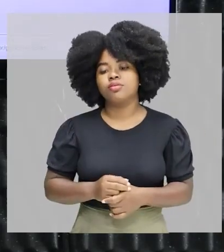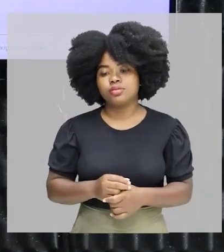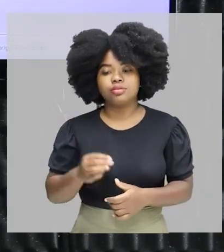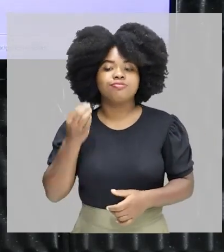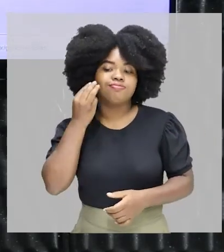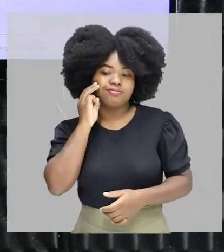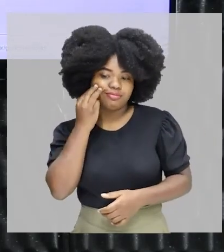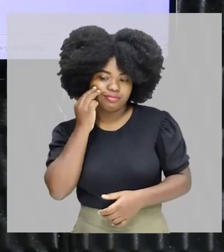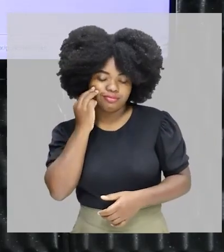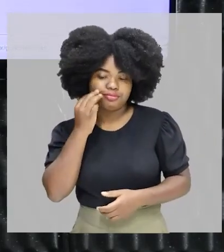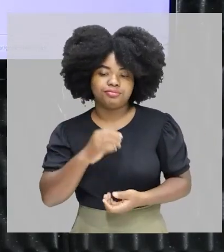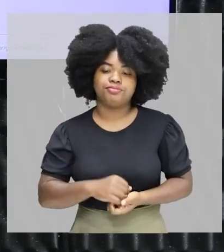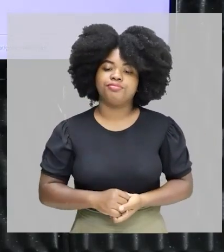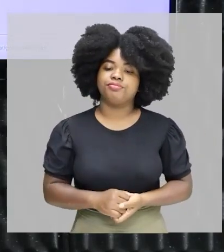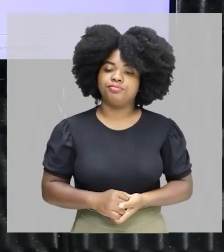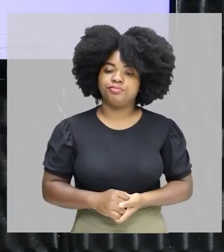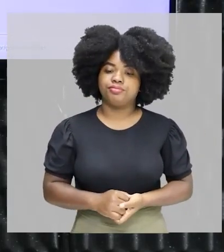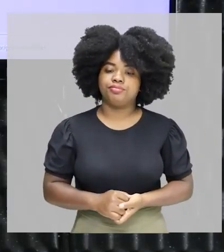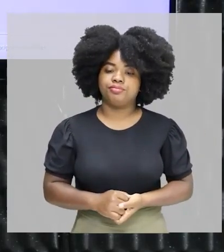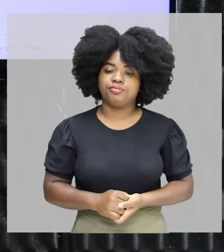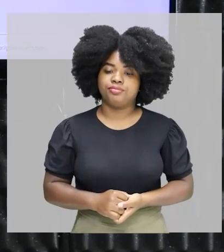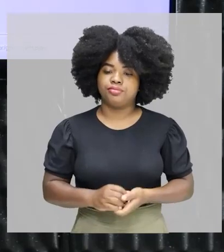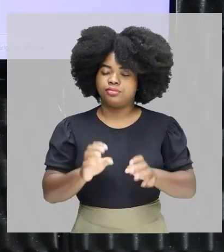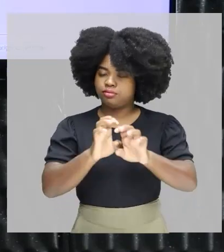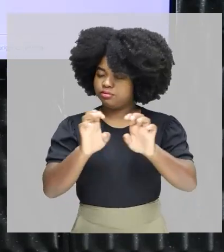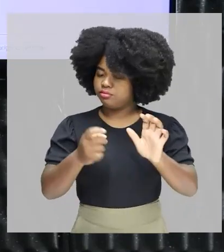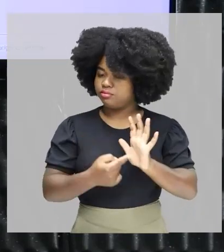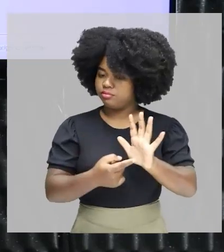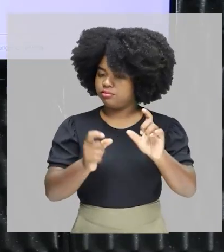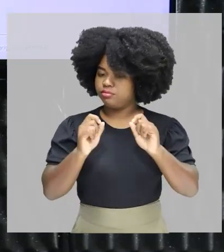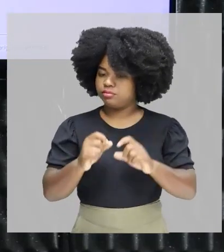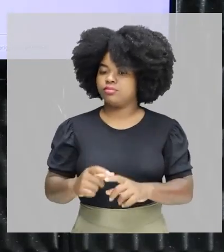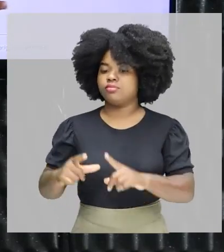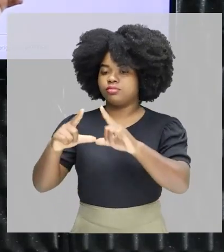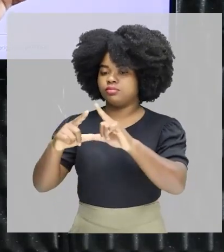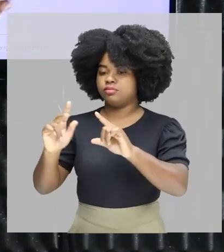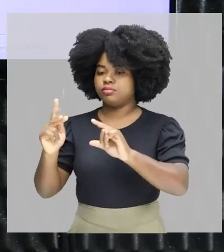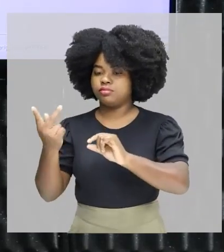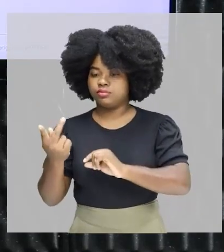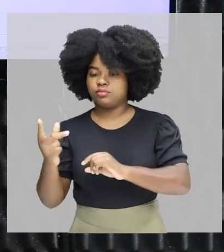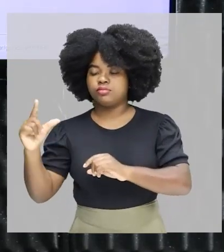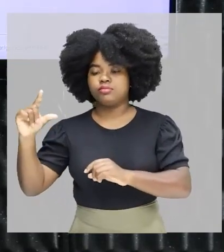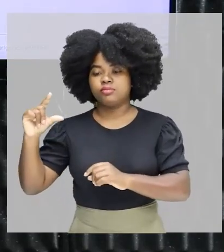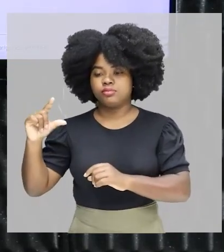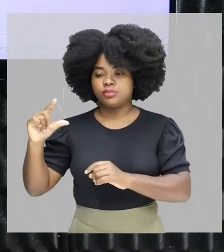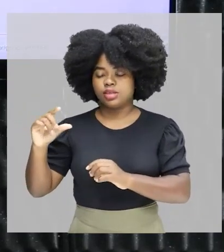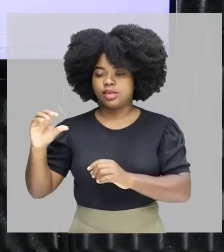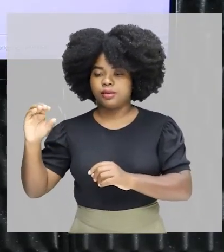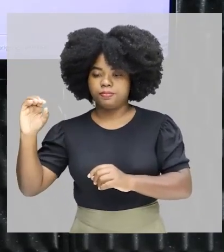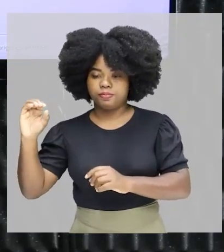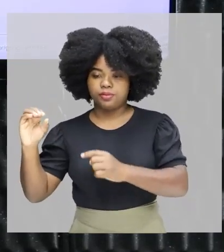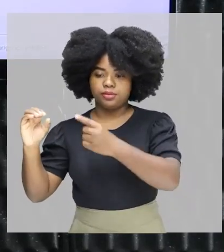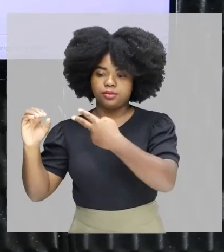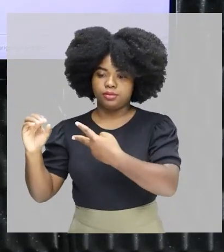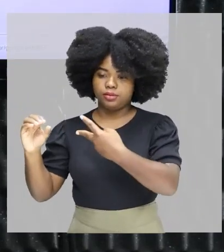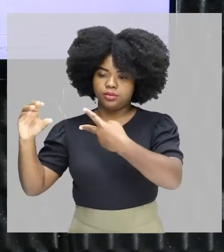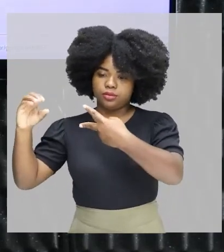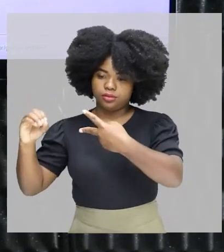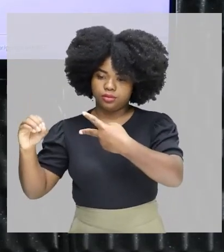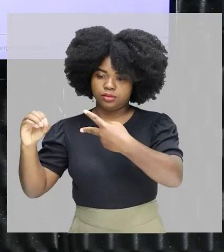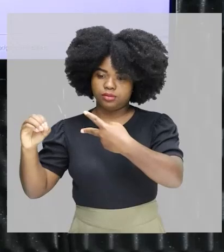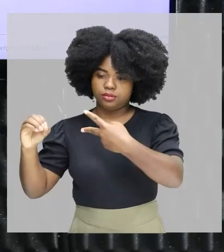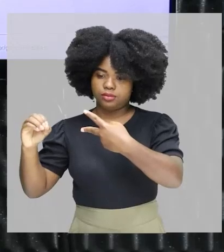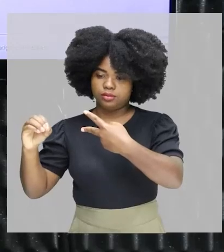azul para rosa. Bom, a equação mostra que eu tenho um ΔH menor do que zero, ou seja,